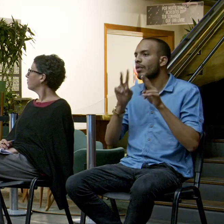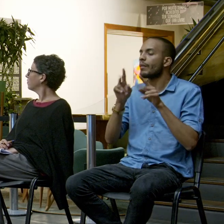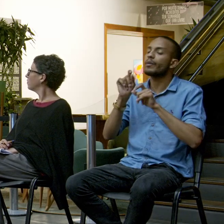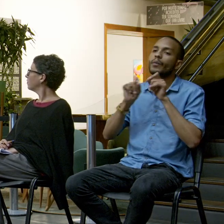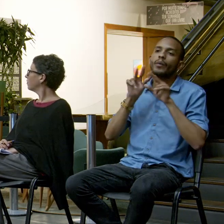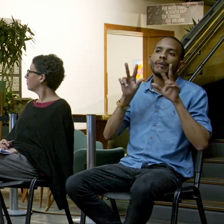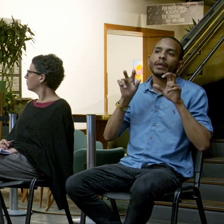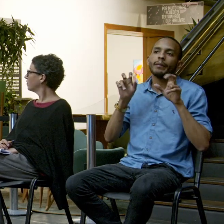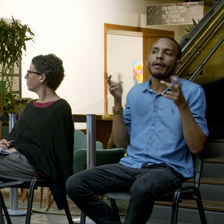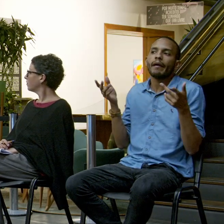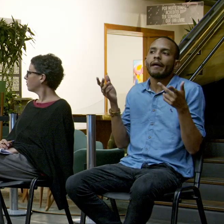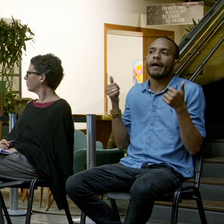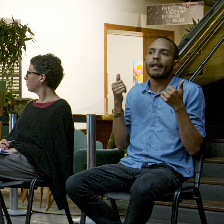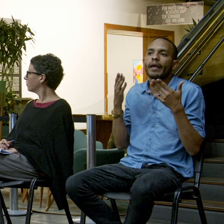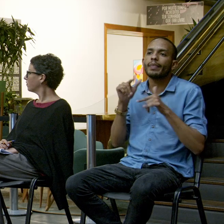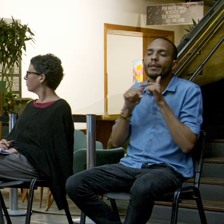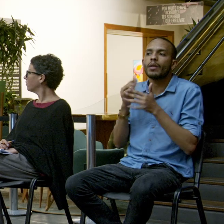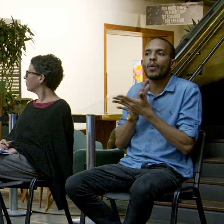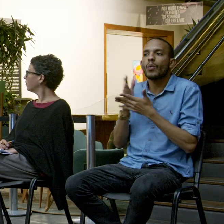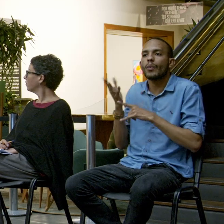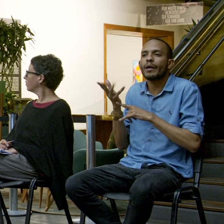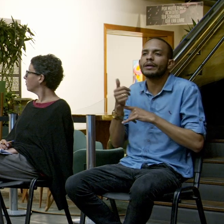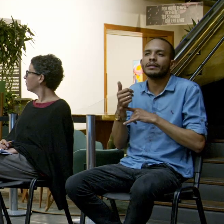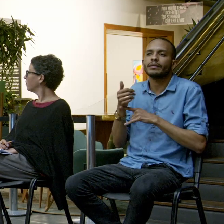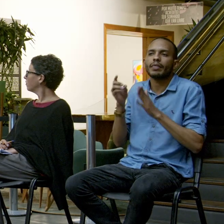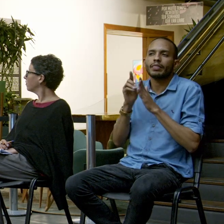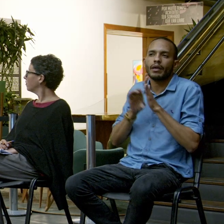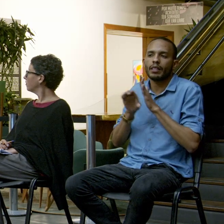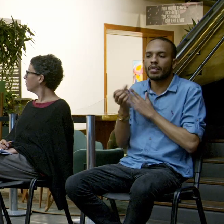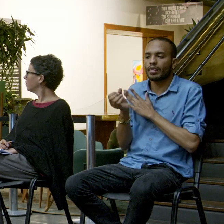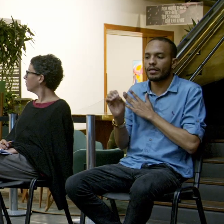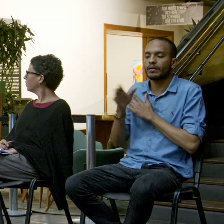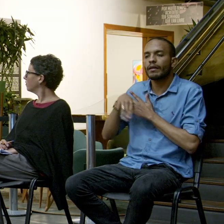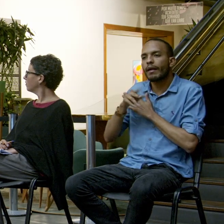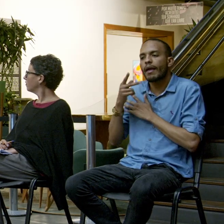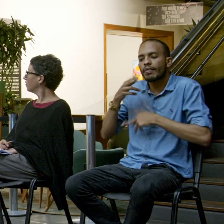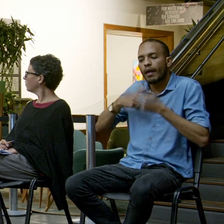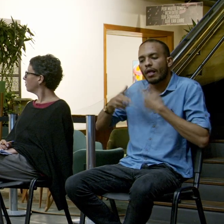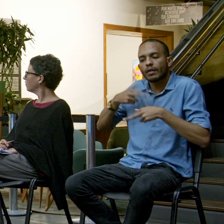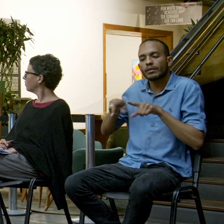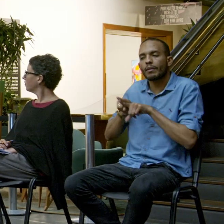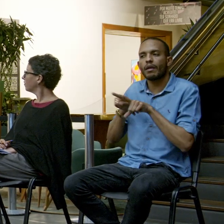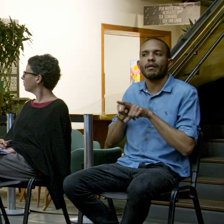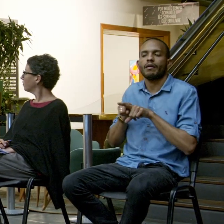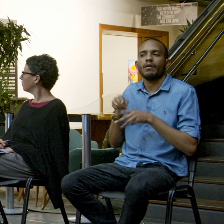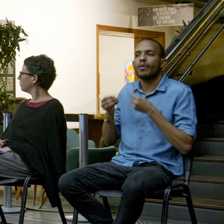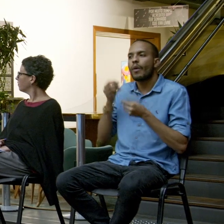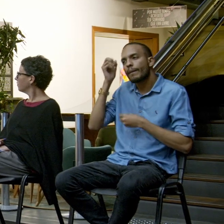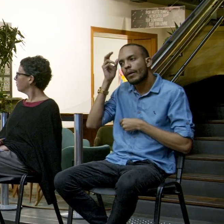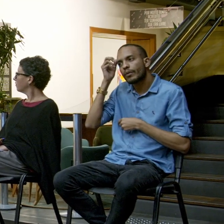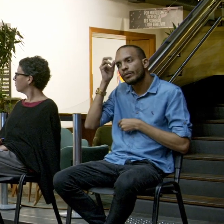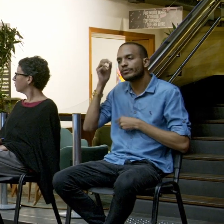a questão que passa o trabalho de alguns artistas nos anos 60, que é um pouco essa relação com uma